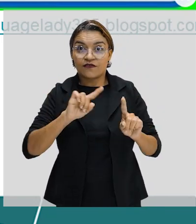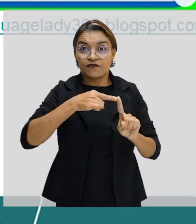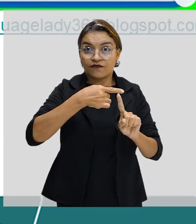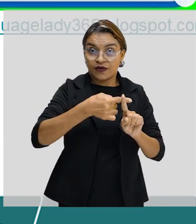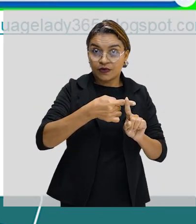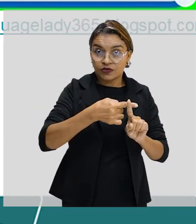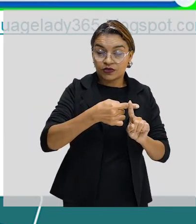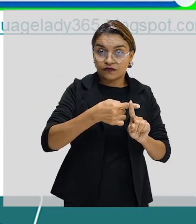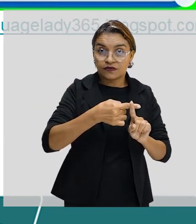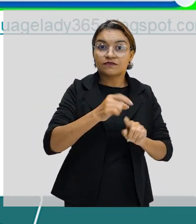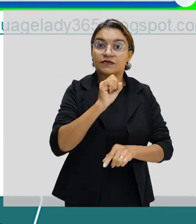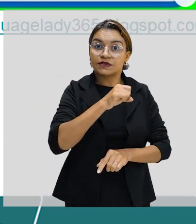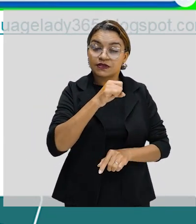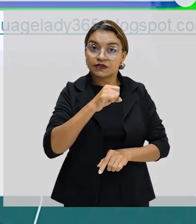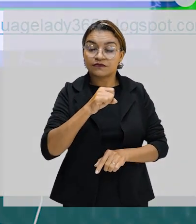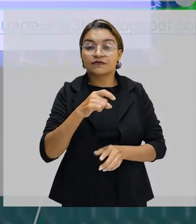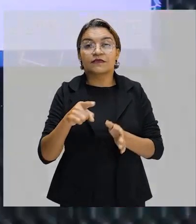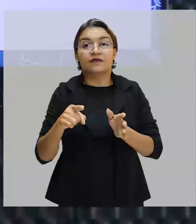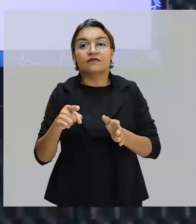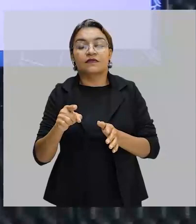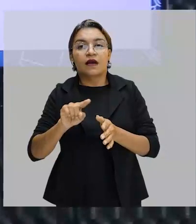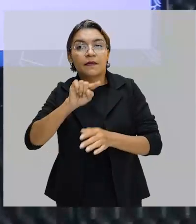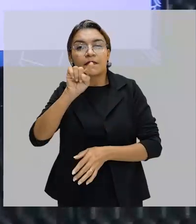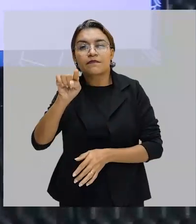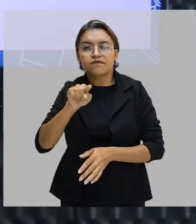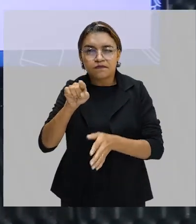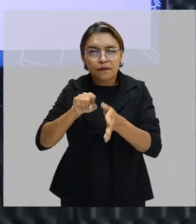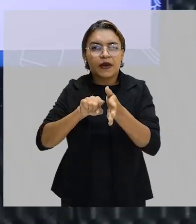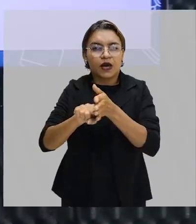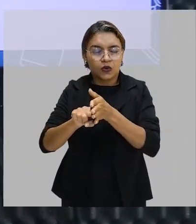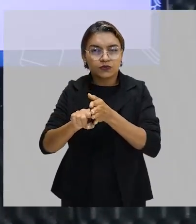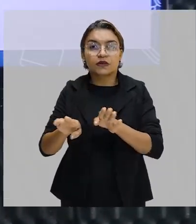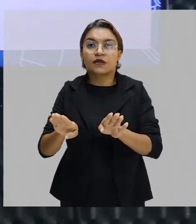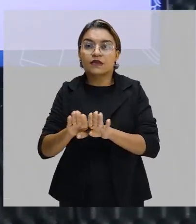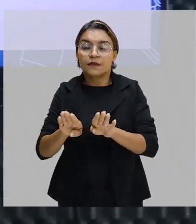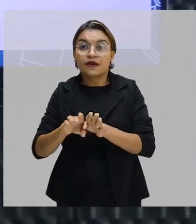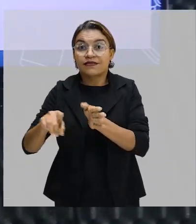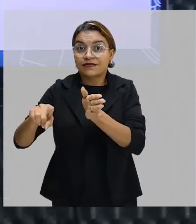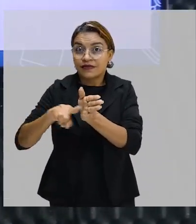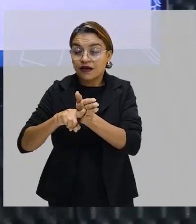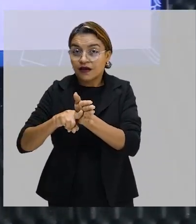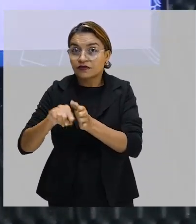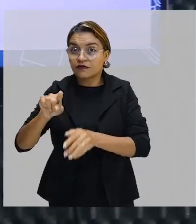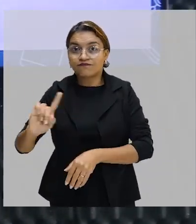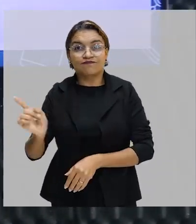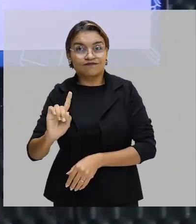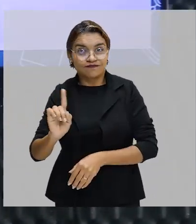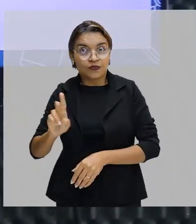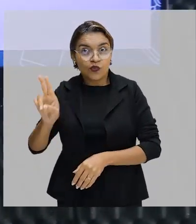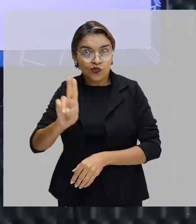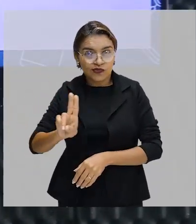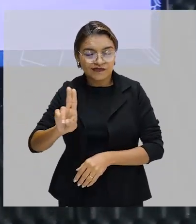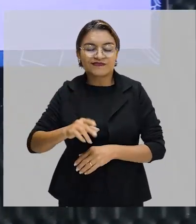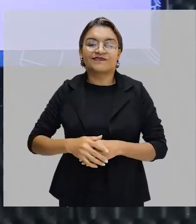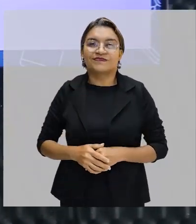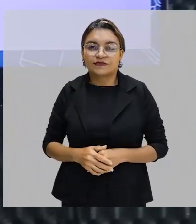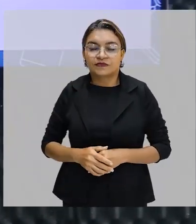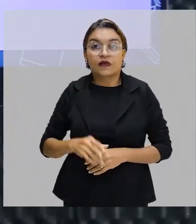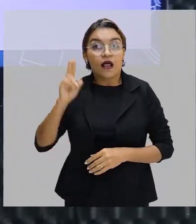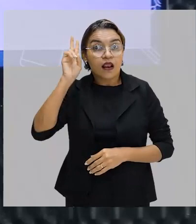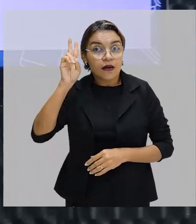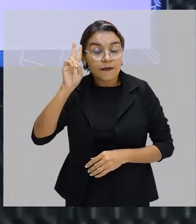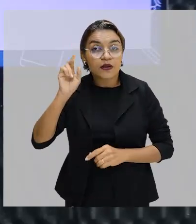afirmativas, interrogativas e negativas. Lembrando que toda vez que nós falamos de verbos em inglês, de conjugação ou de